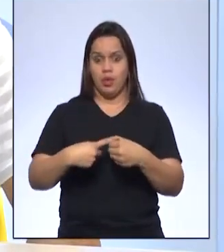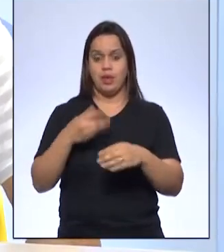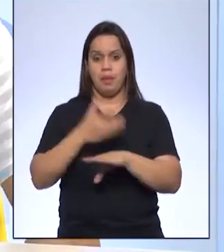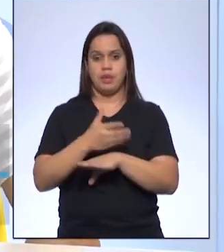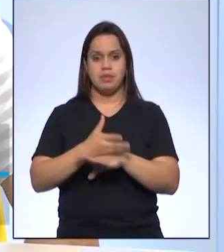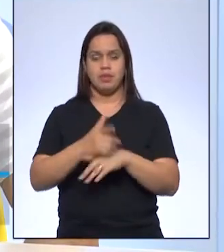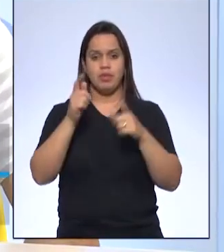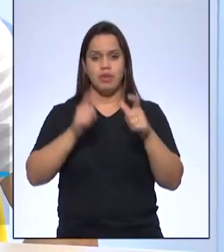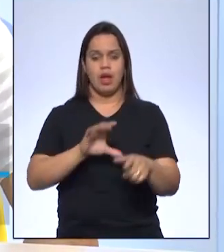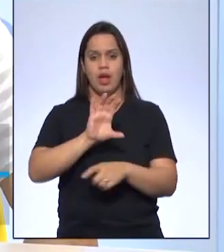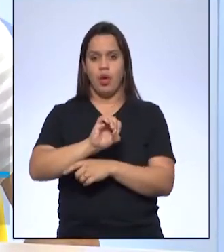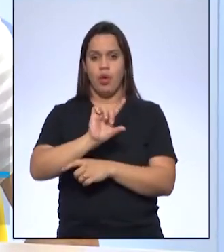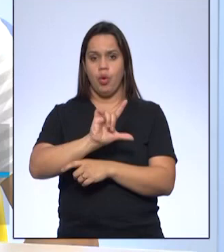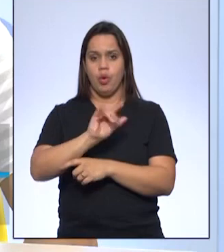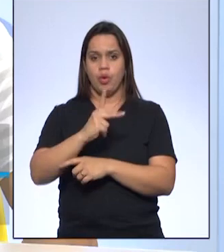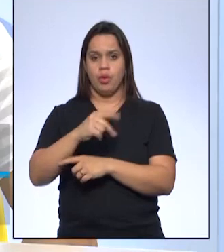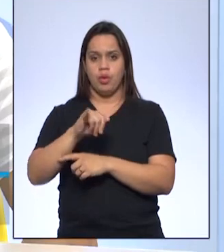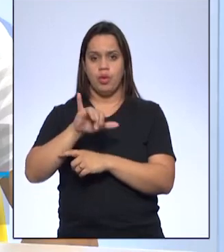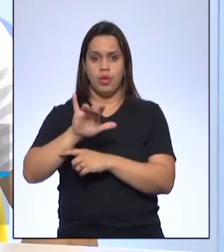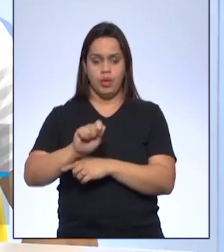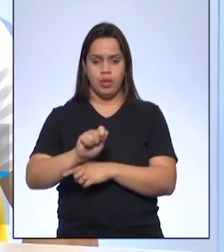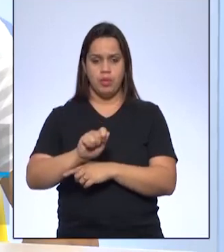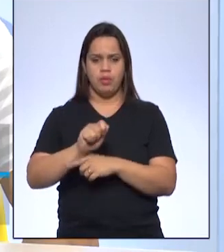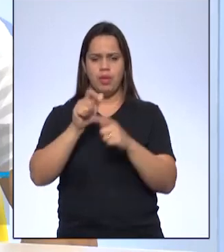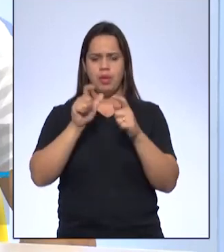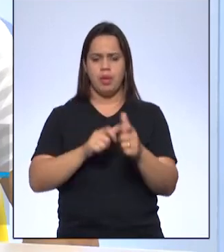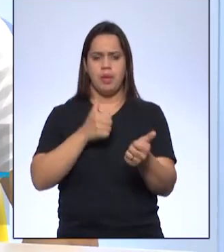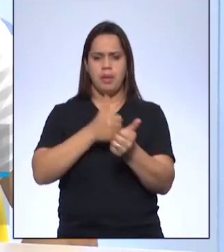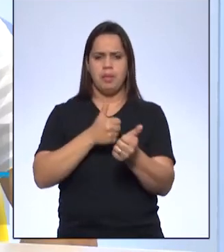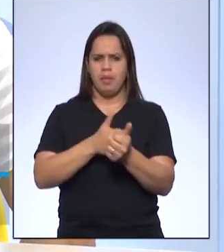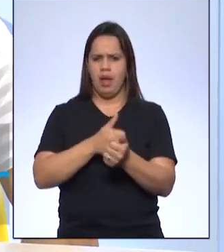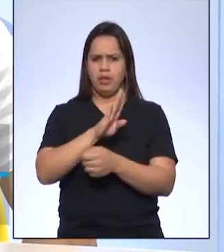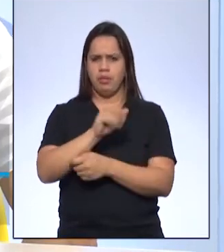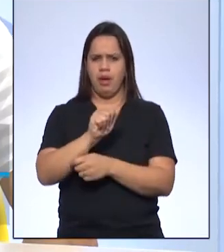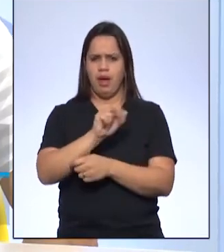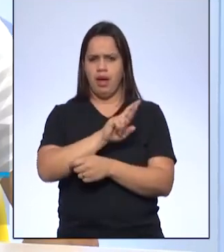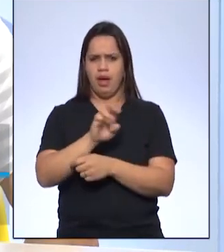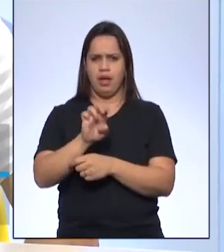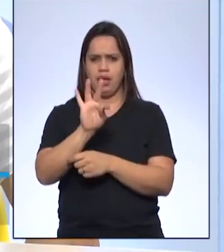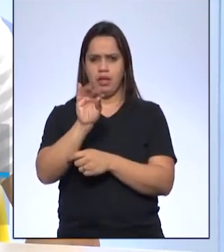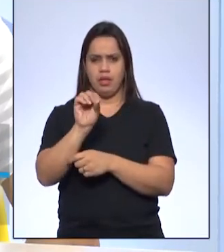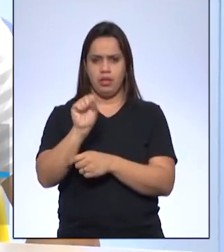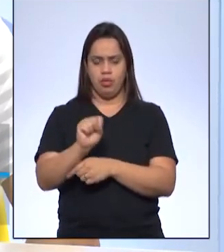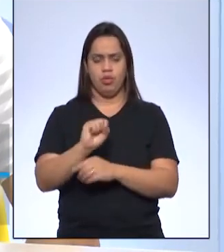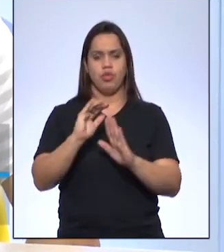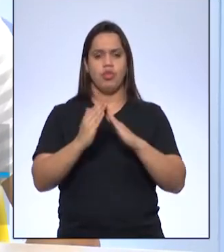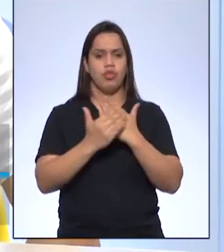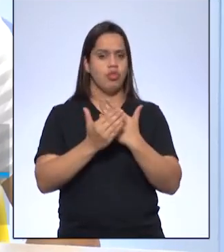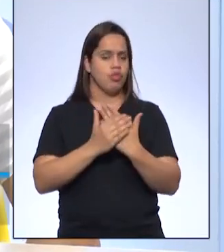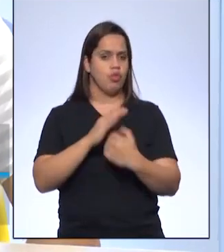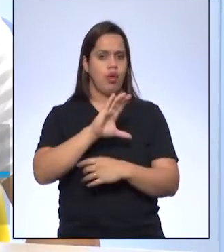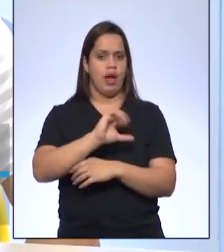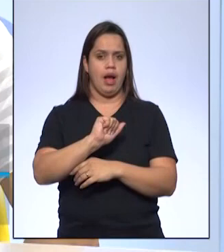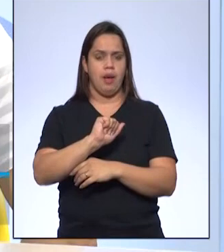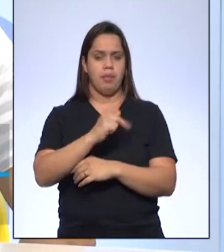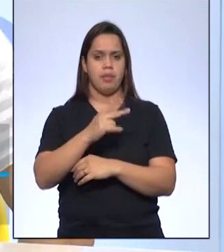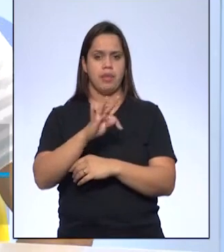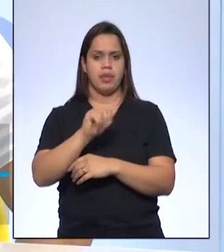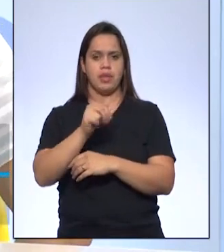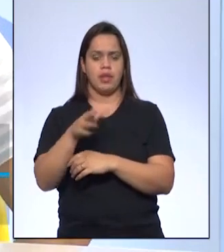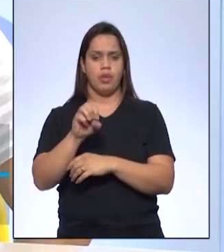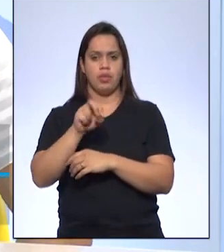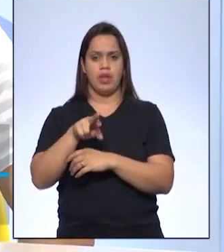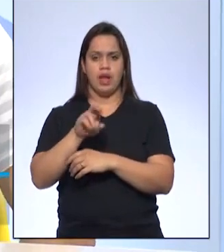de Olímpia, lá perto na região de Barretos, né? Olímpia, Escola Estadual Capitão Narciso Bertolino.